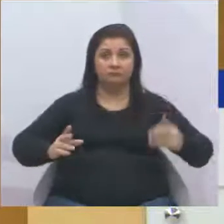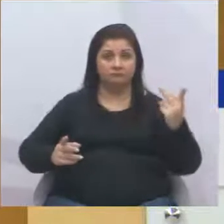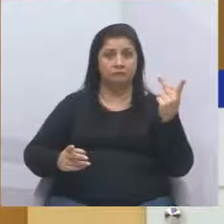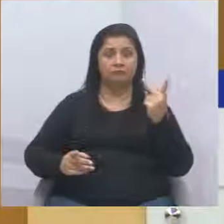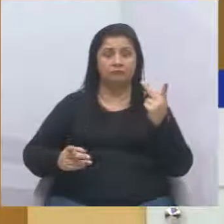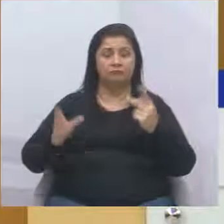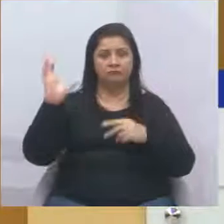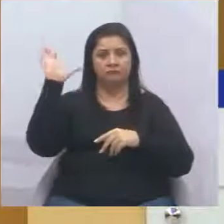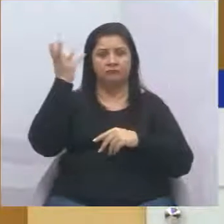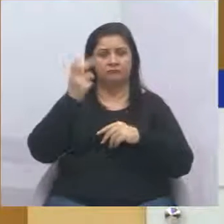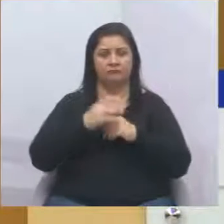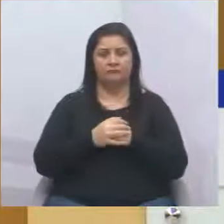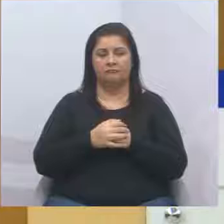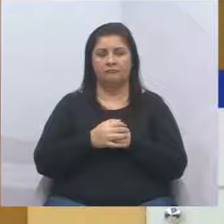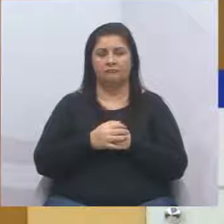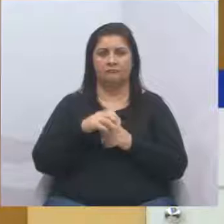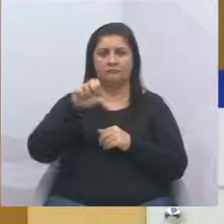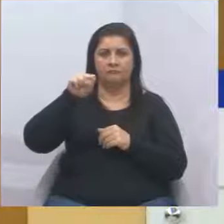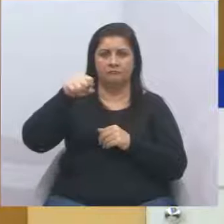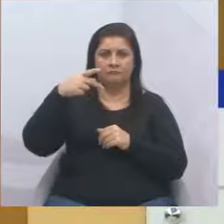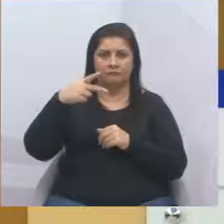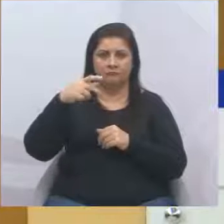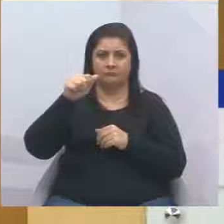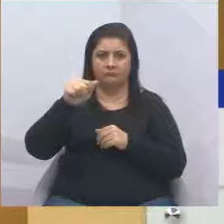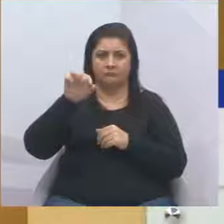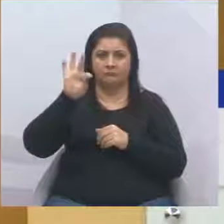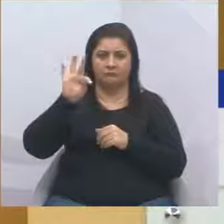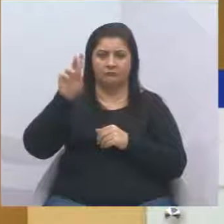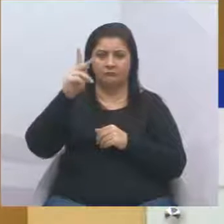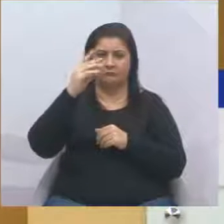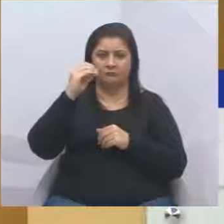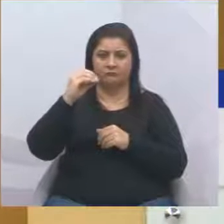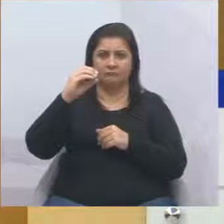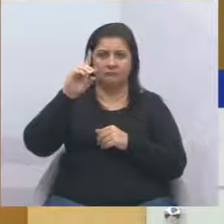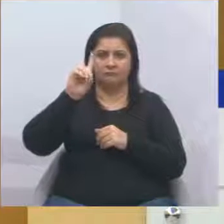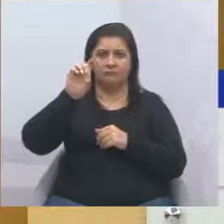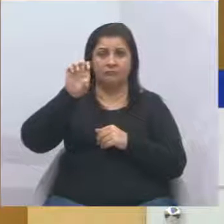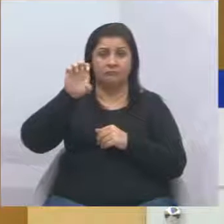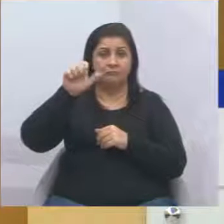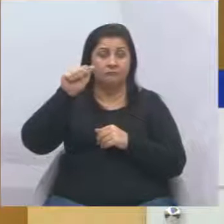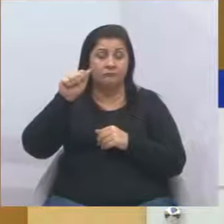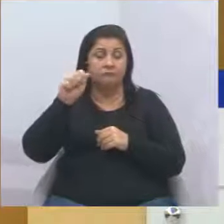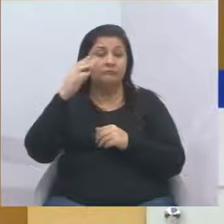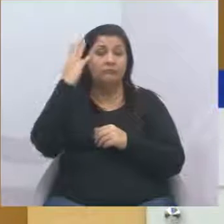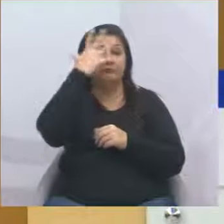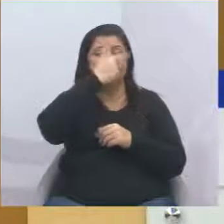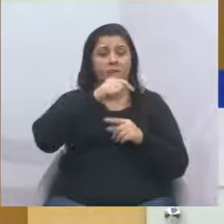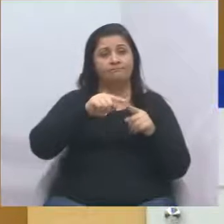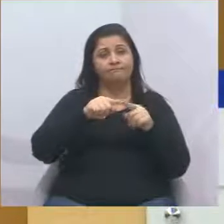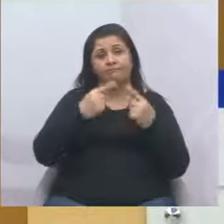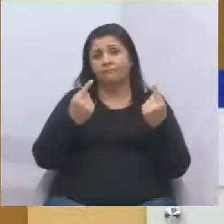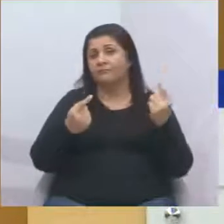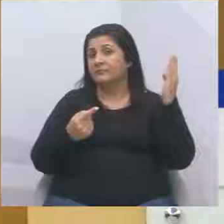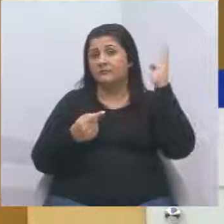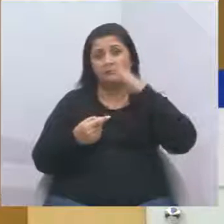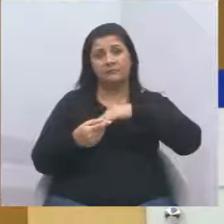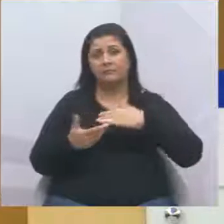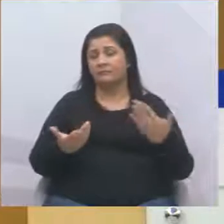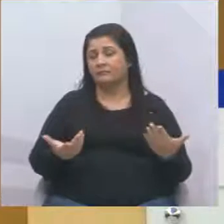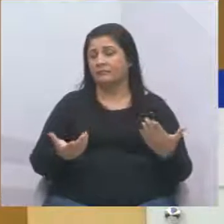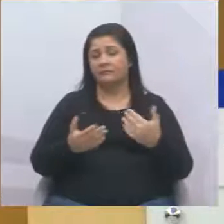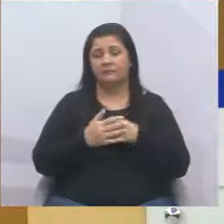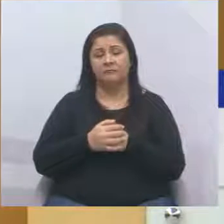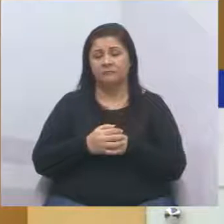plantas. A espatódia, que é uma planta belíssima, mas que tem um